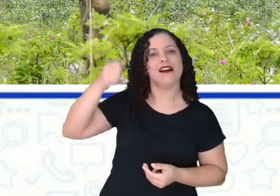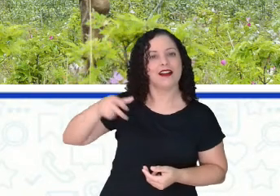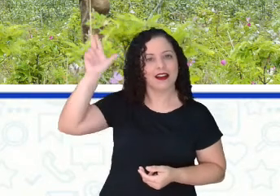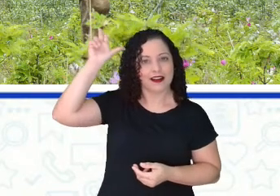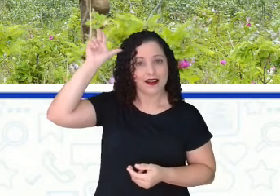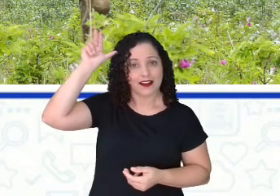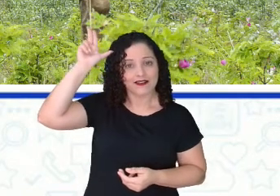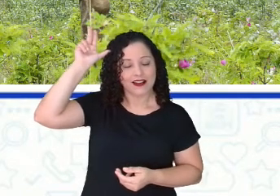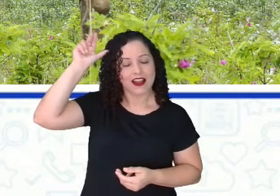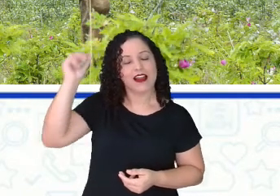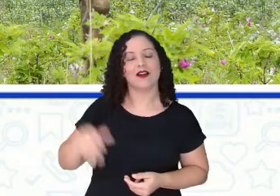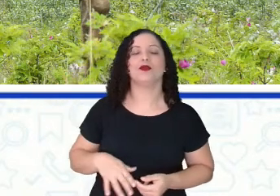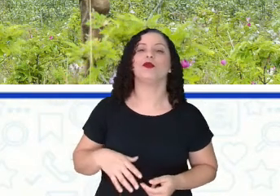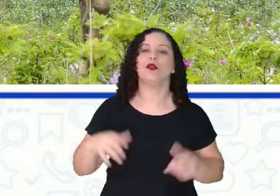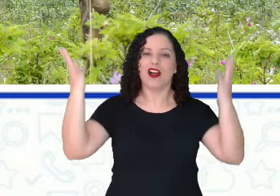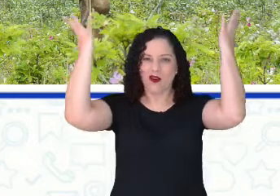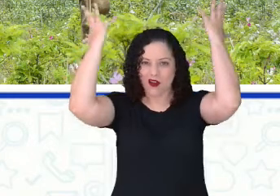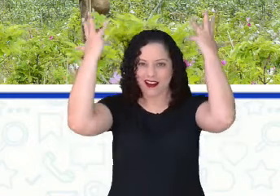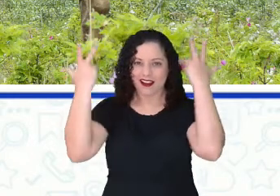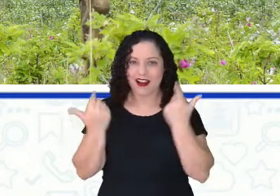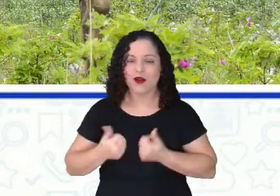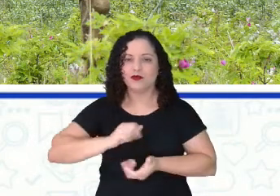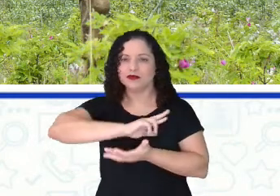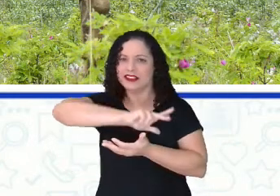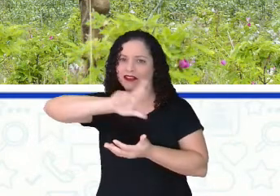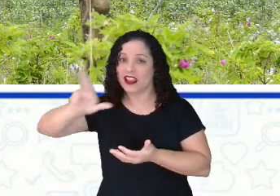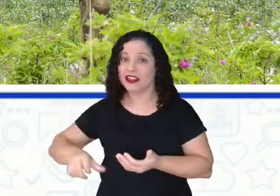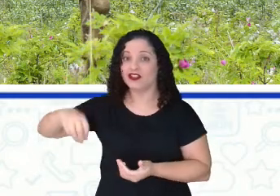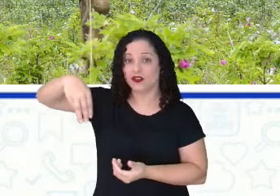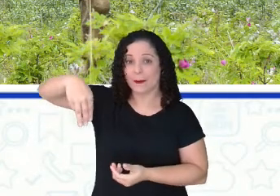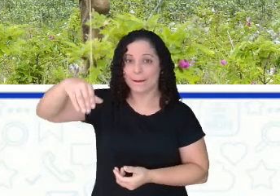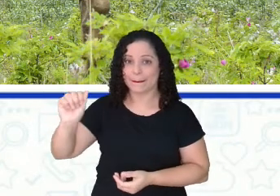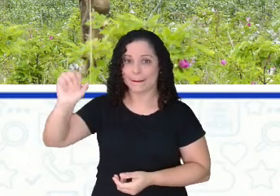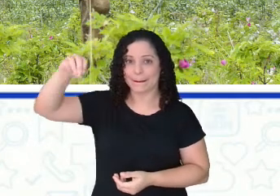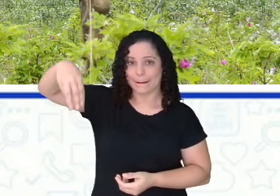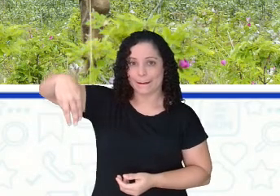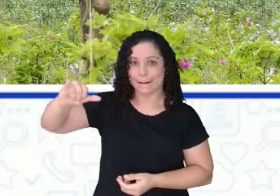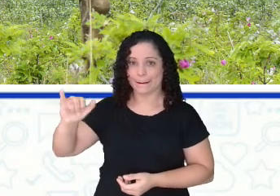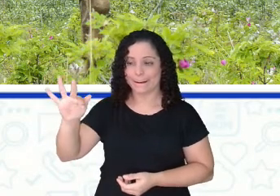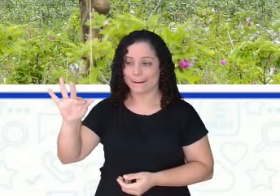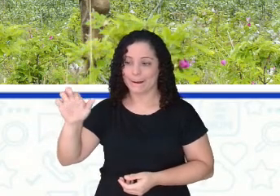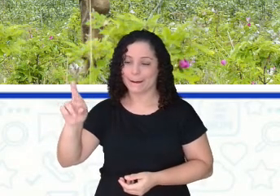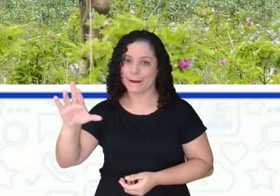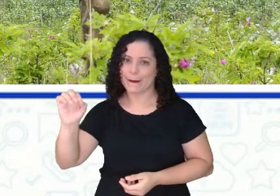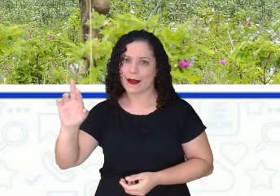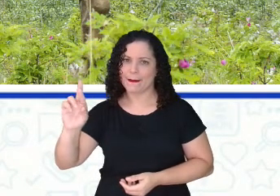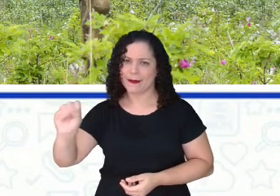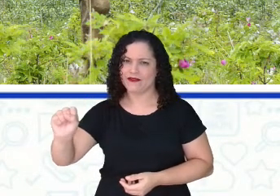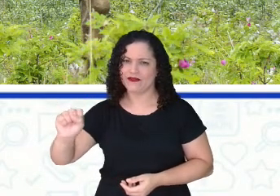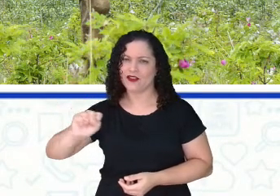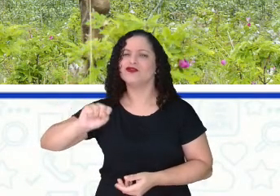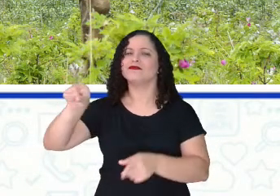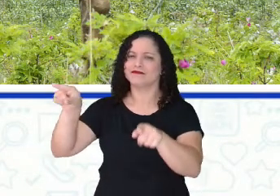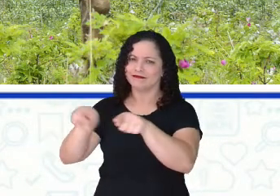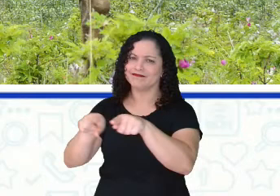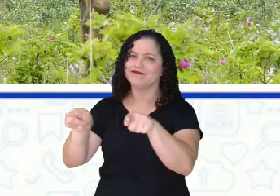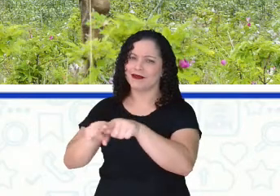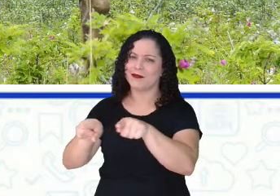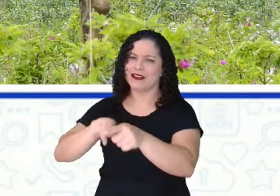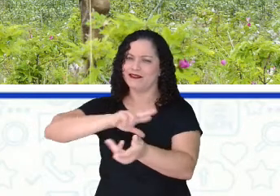O leão e tantos outros, não é? Animais que